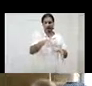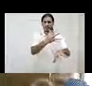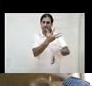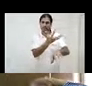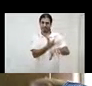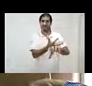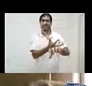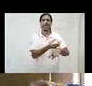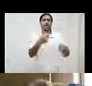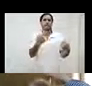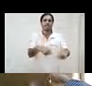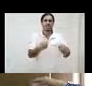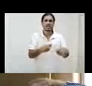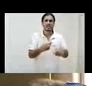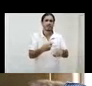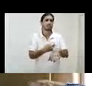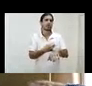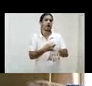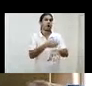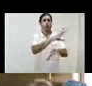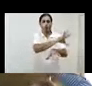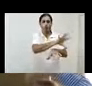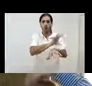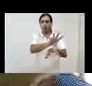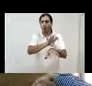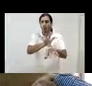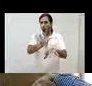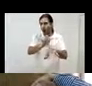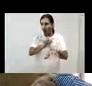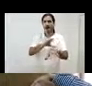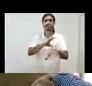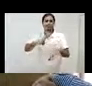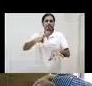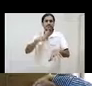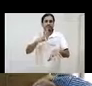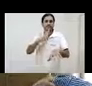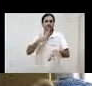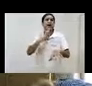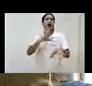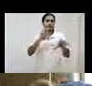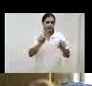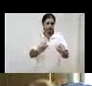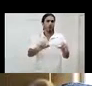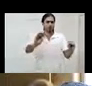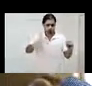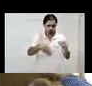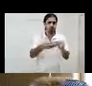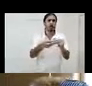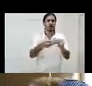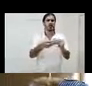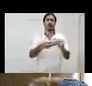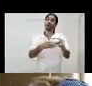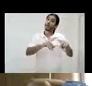mas aí o pessoal da didática, da prática, do ensino, vai falar que não, que ela é uma ciência e precisa ser